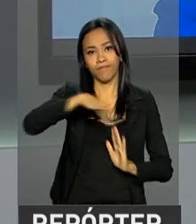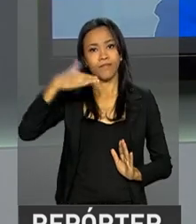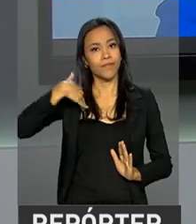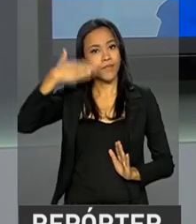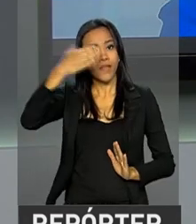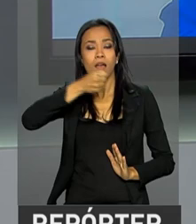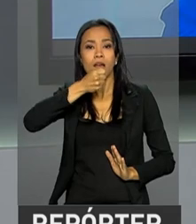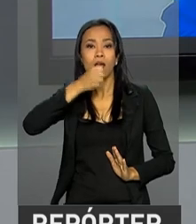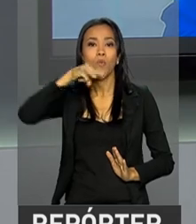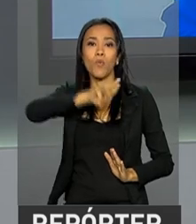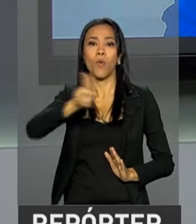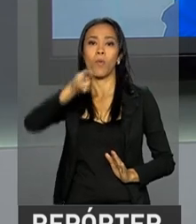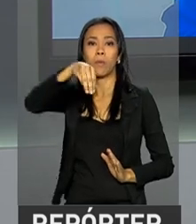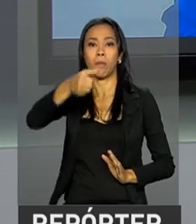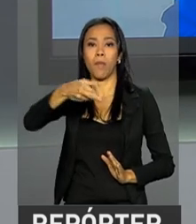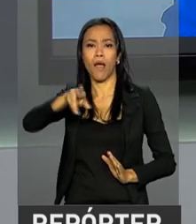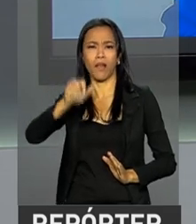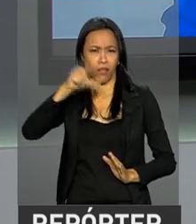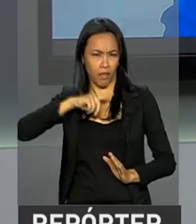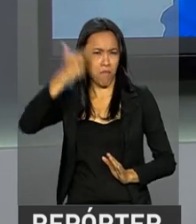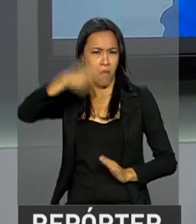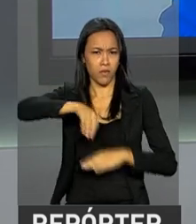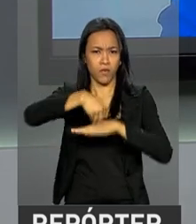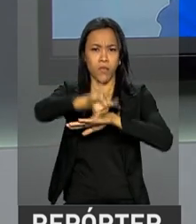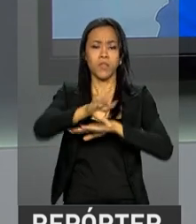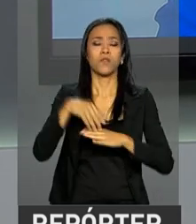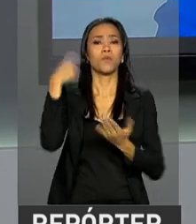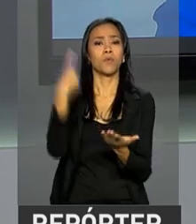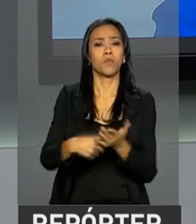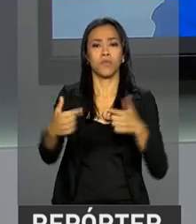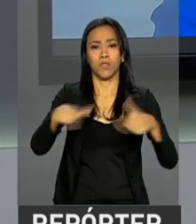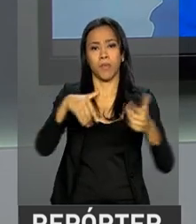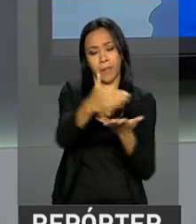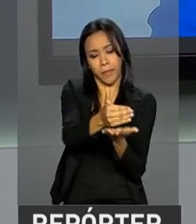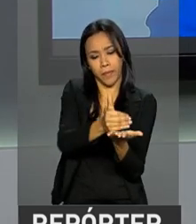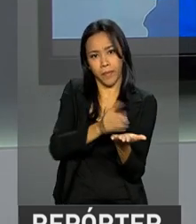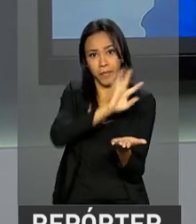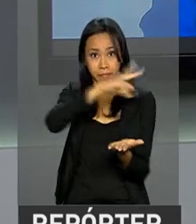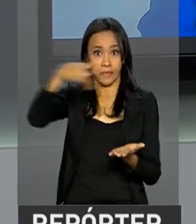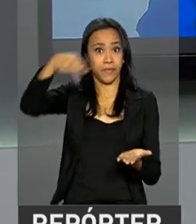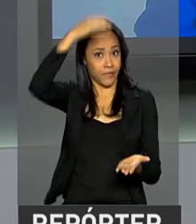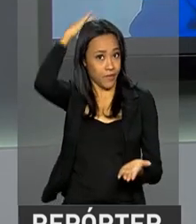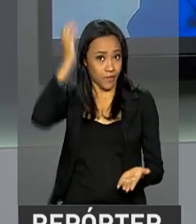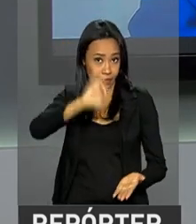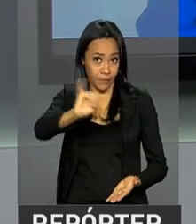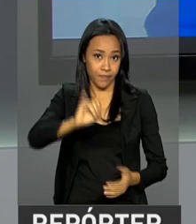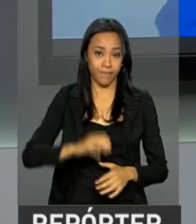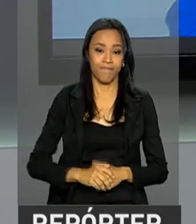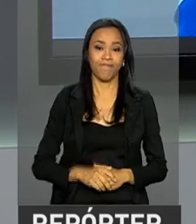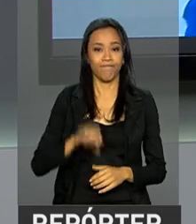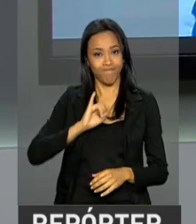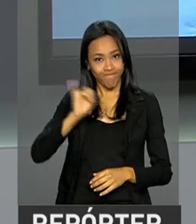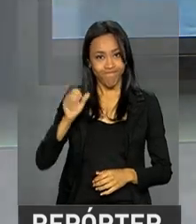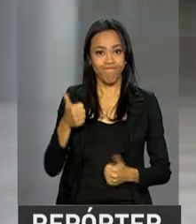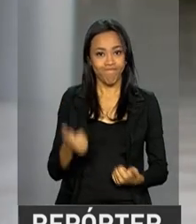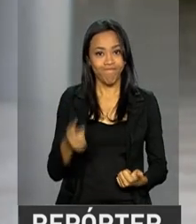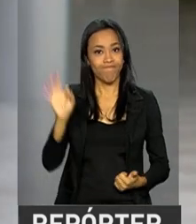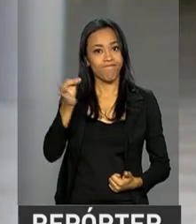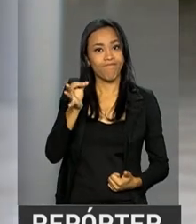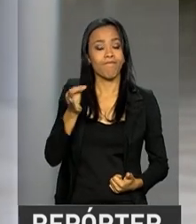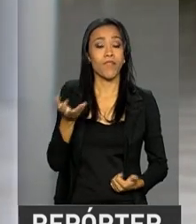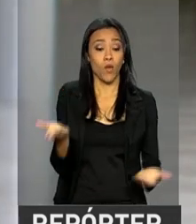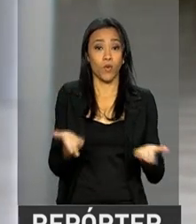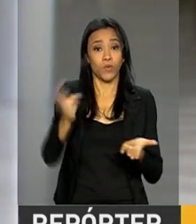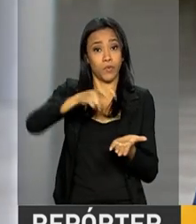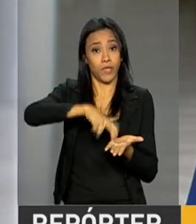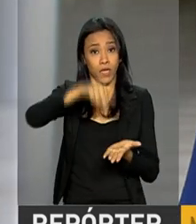maria kinupp ela traz pra gente informações sobre a agenda do presidente michel temer foi mara foi carlos é isso mesmo agora